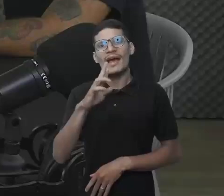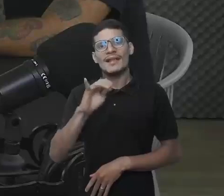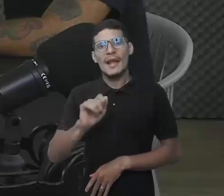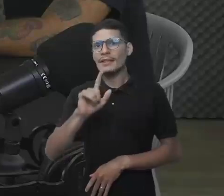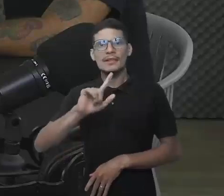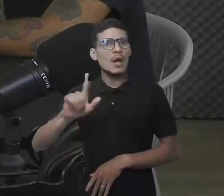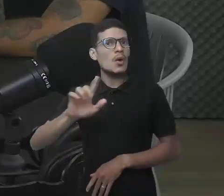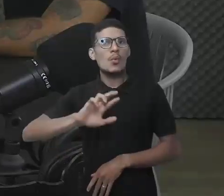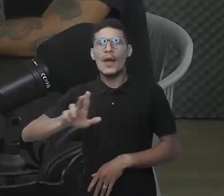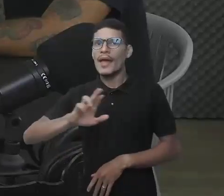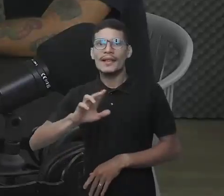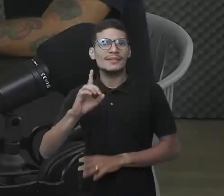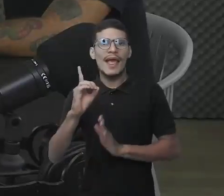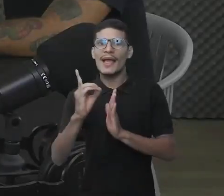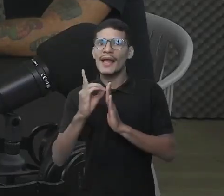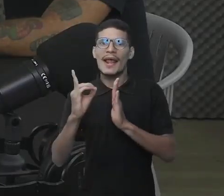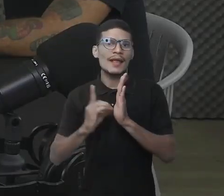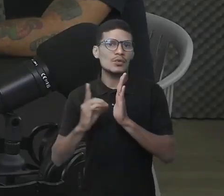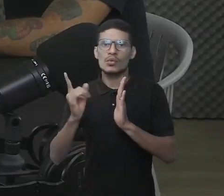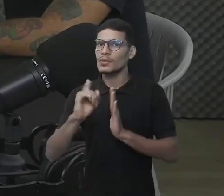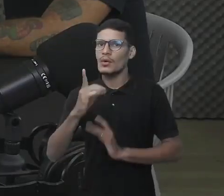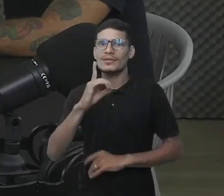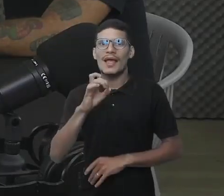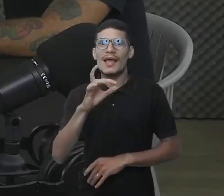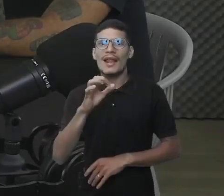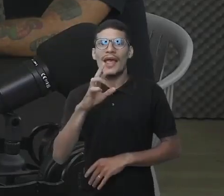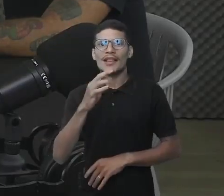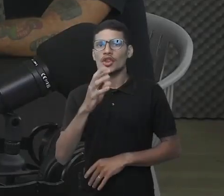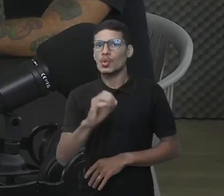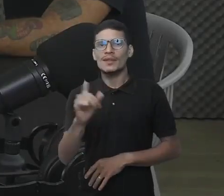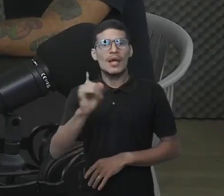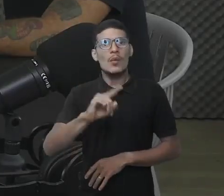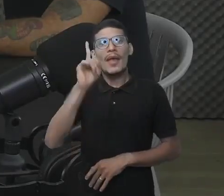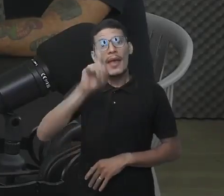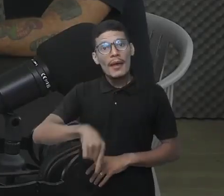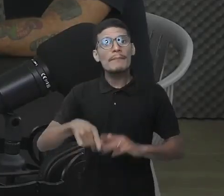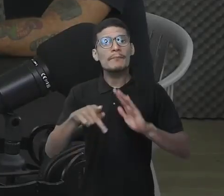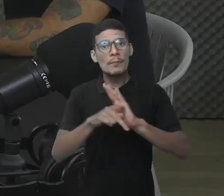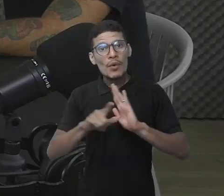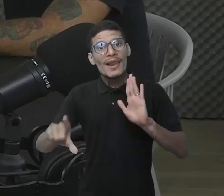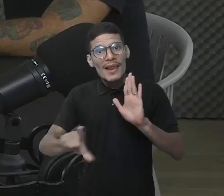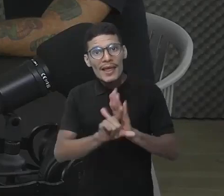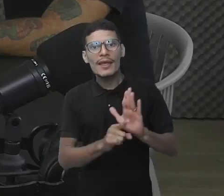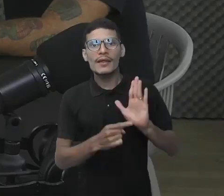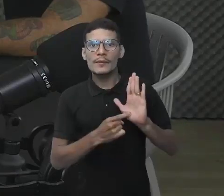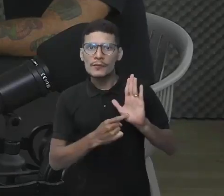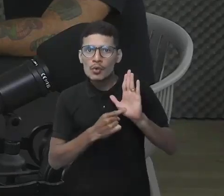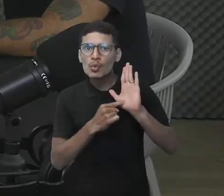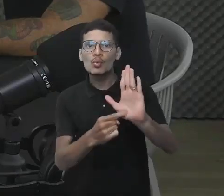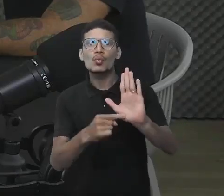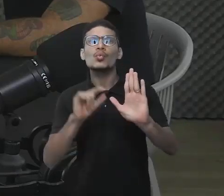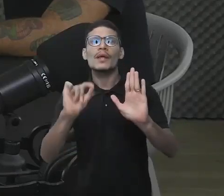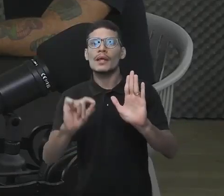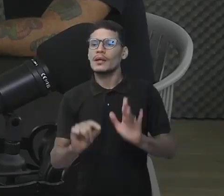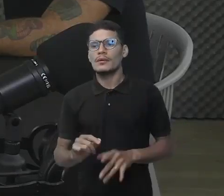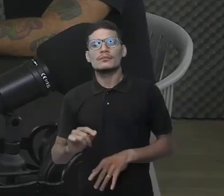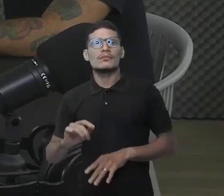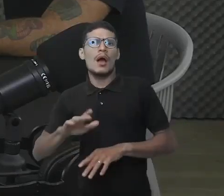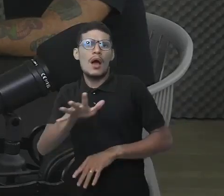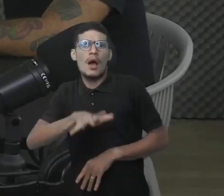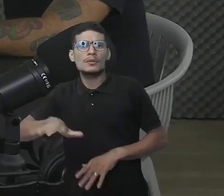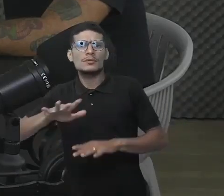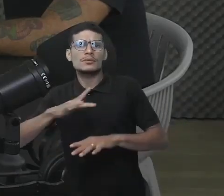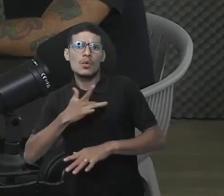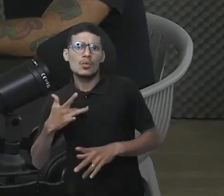lei federal de 1990 que determina que as escolas, as unidades de saúde são obrigadas a notificar